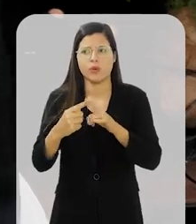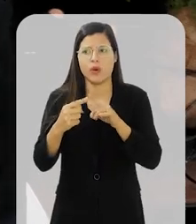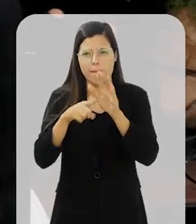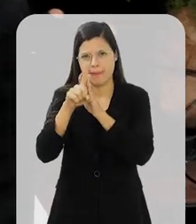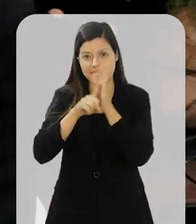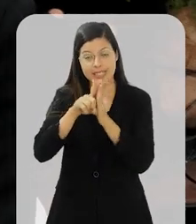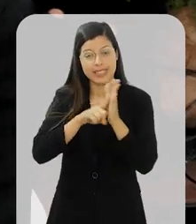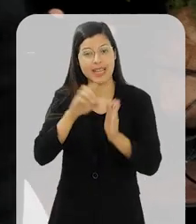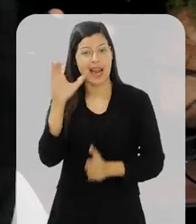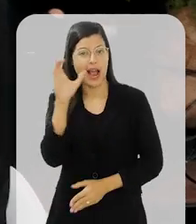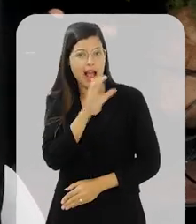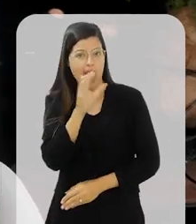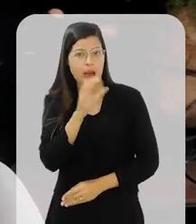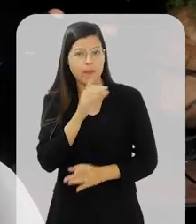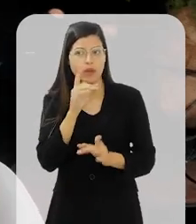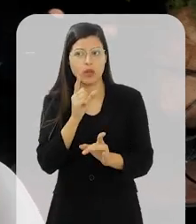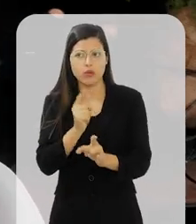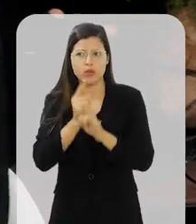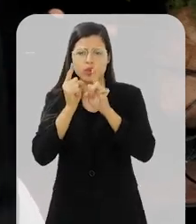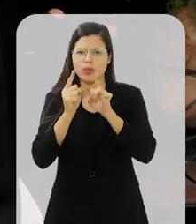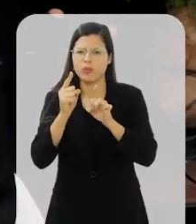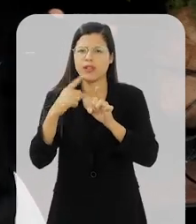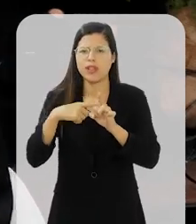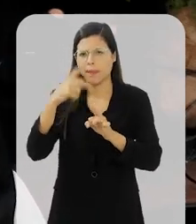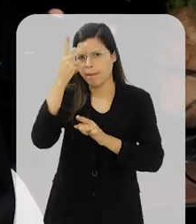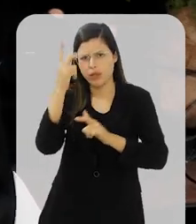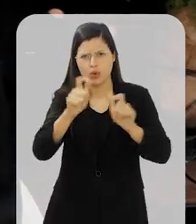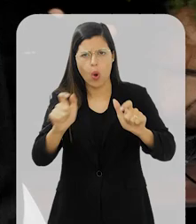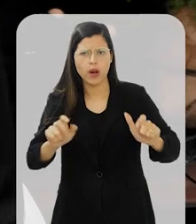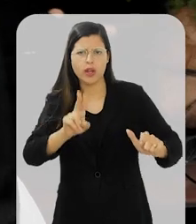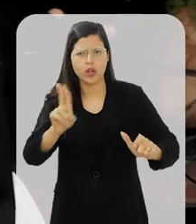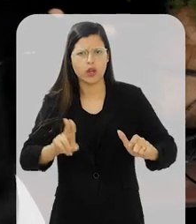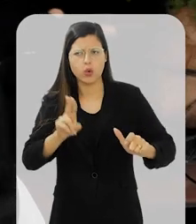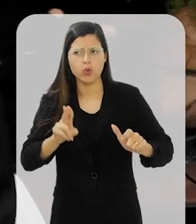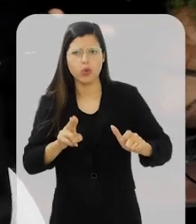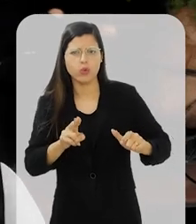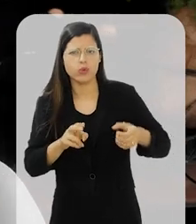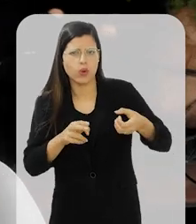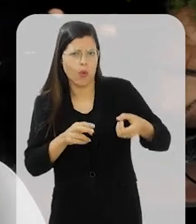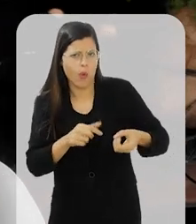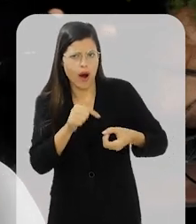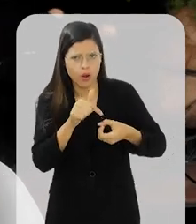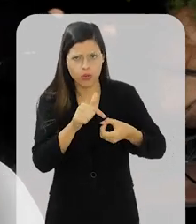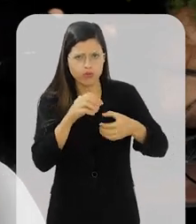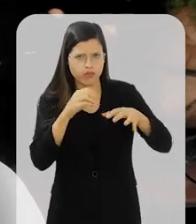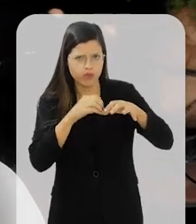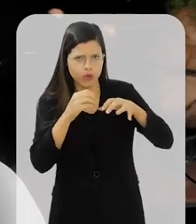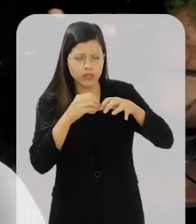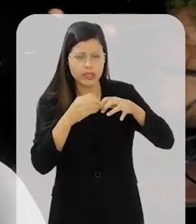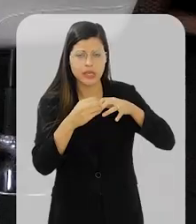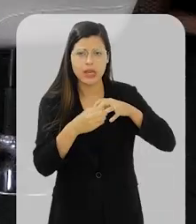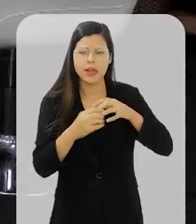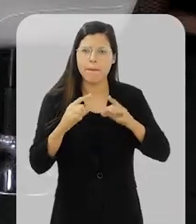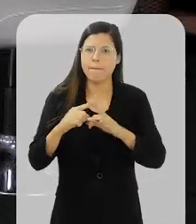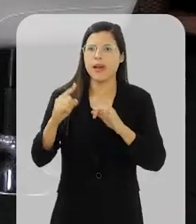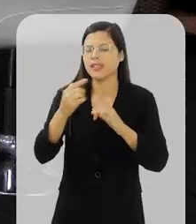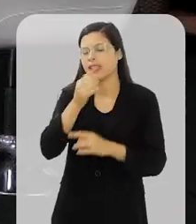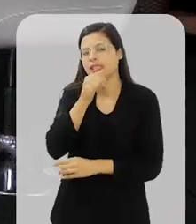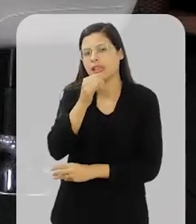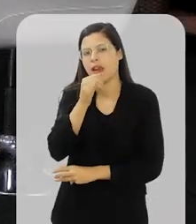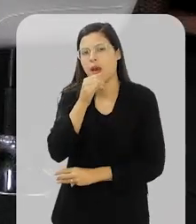uma pesquisada rápida e eu descobri que tem muita gente fazendo várias coisas com o caroço do açaí, mas são coisas do